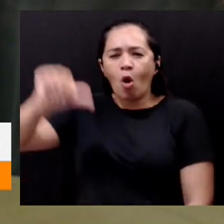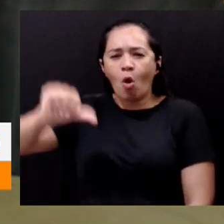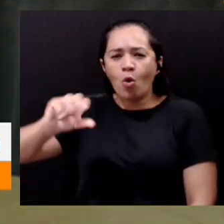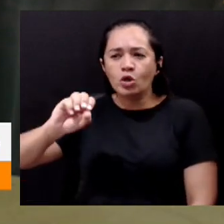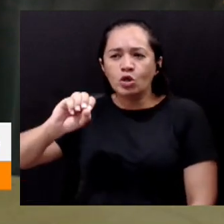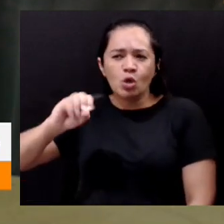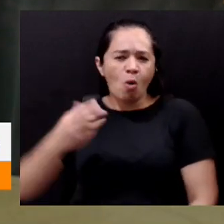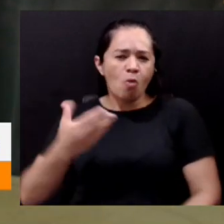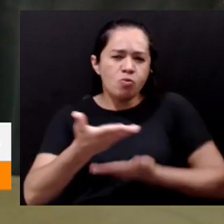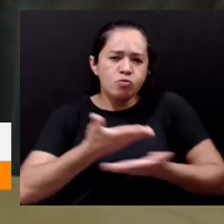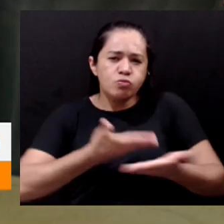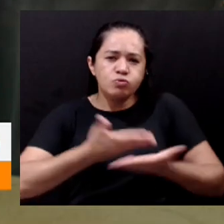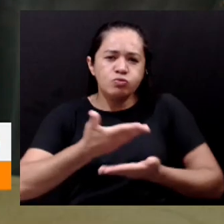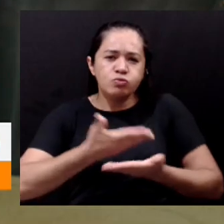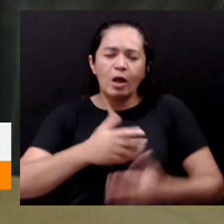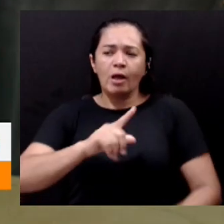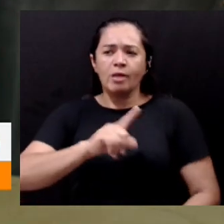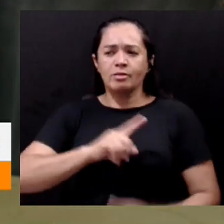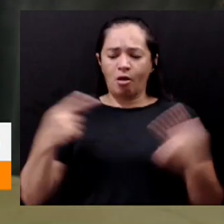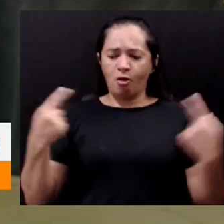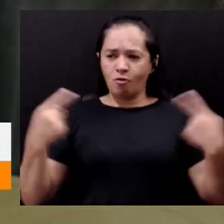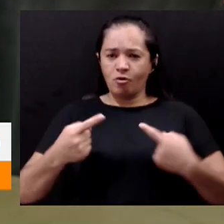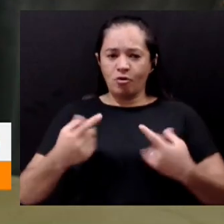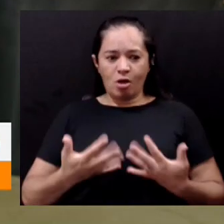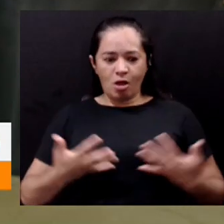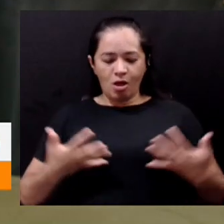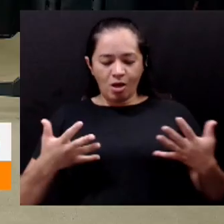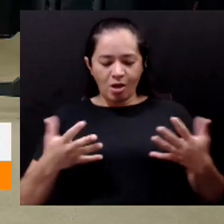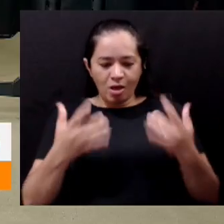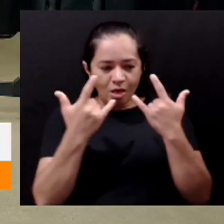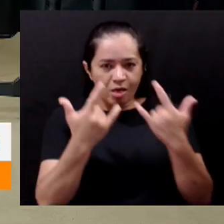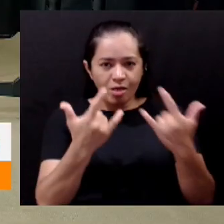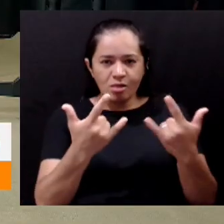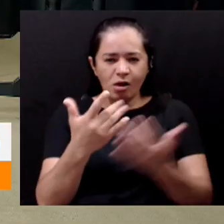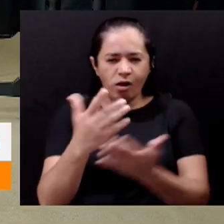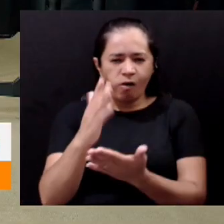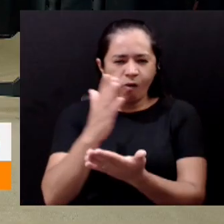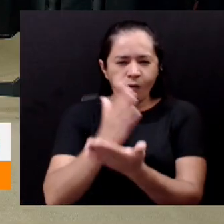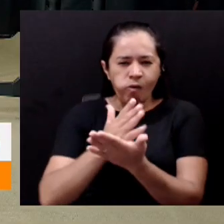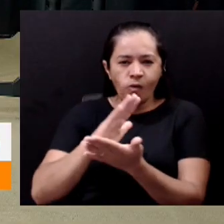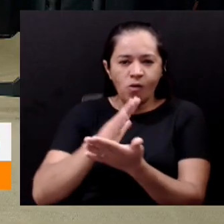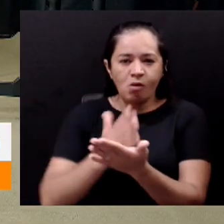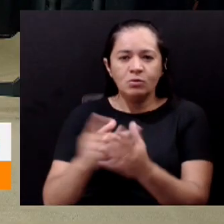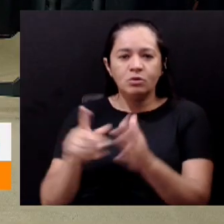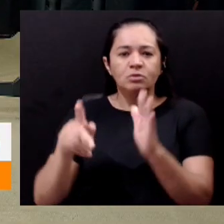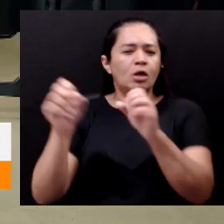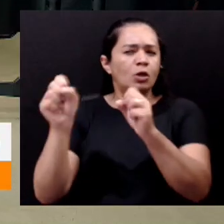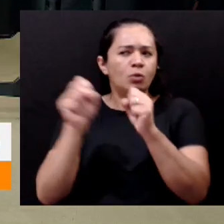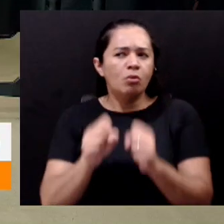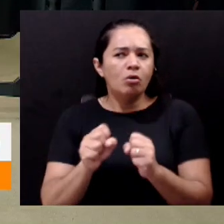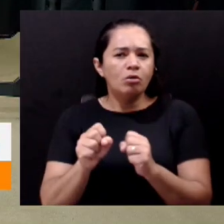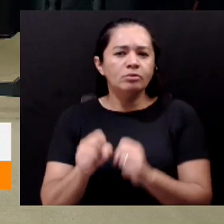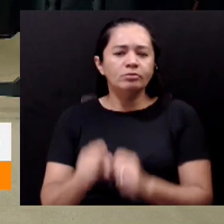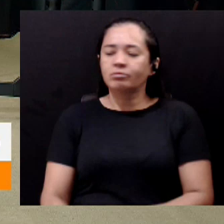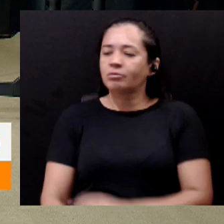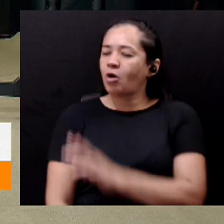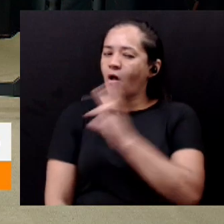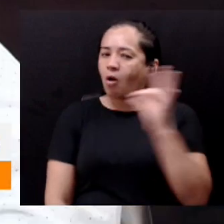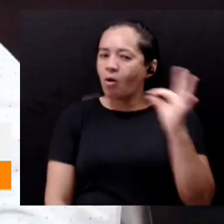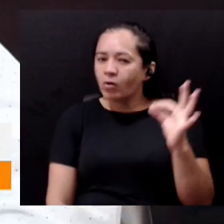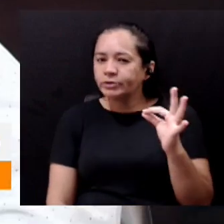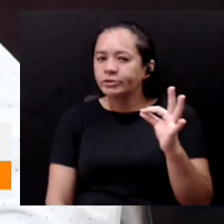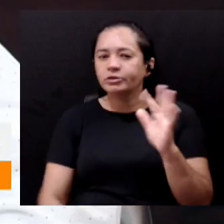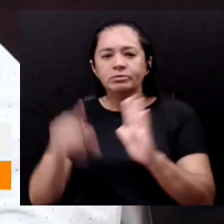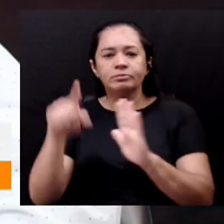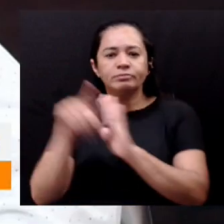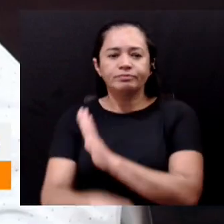se deslumbrar e abusar do poder? Vamos lá, Denis. Muito bom, Rúbia, muito boa pergunta. E